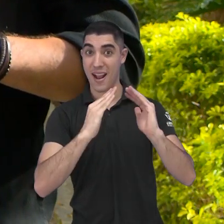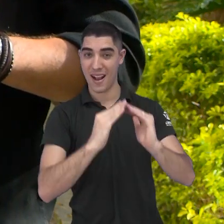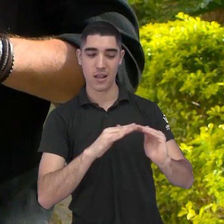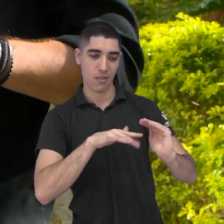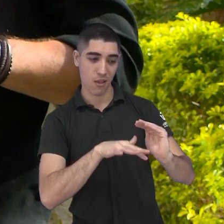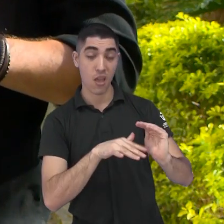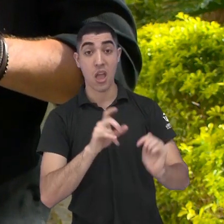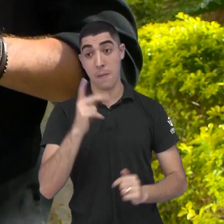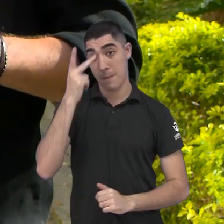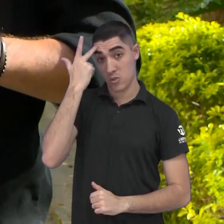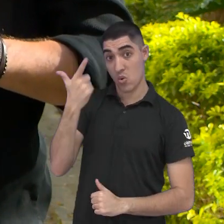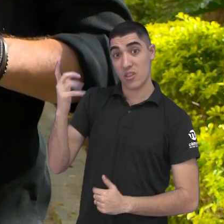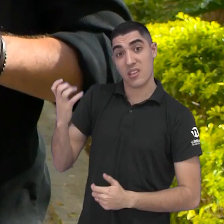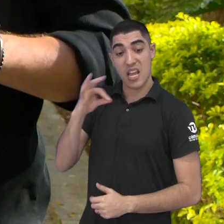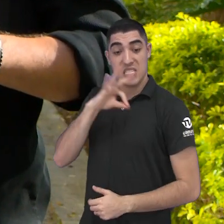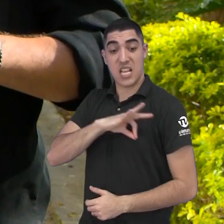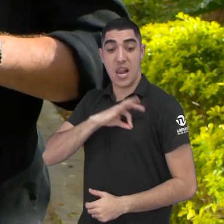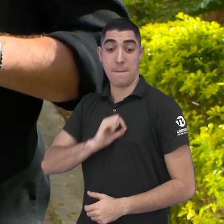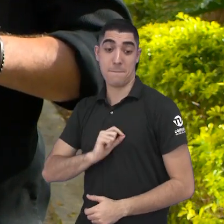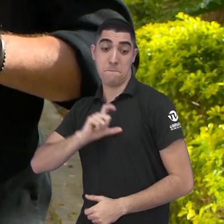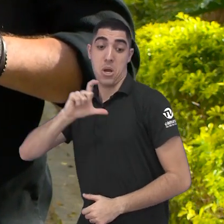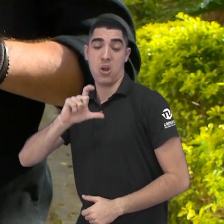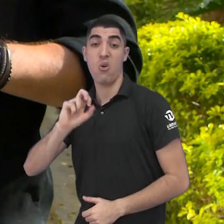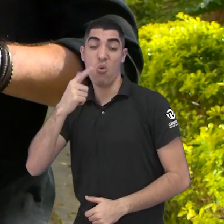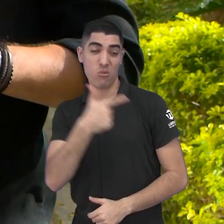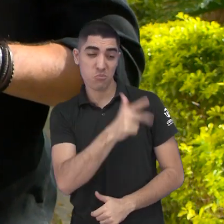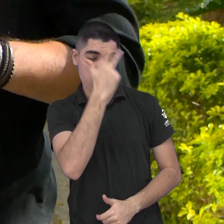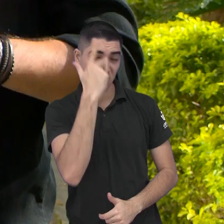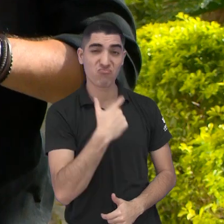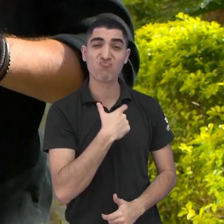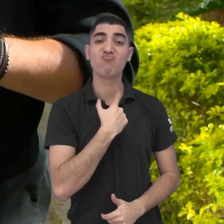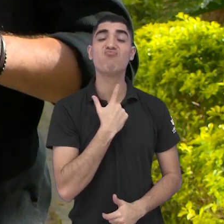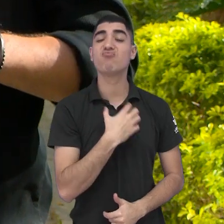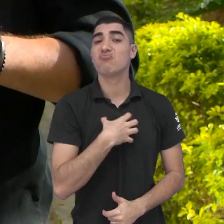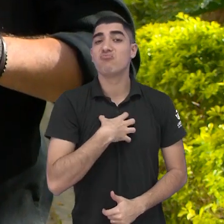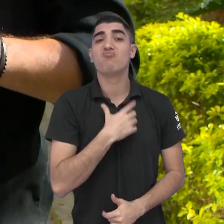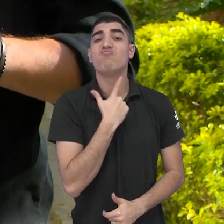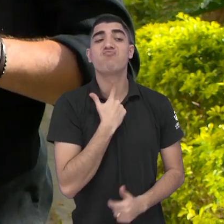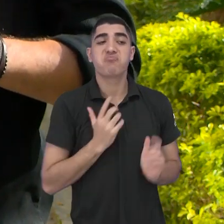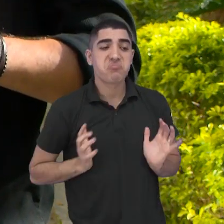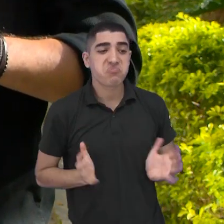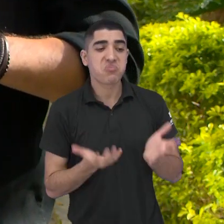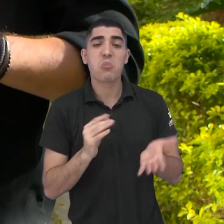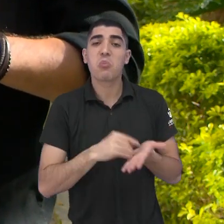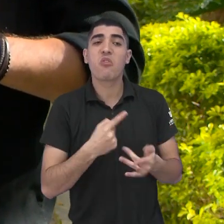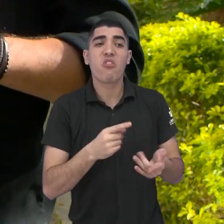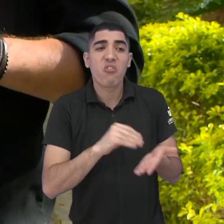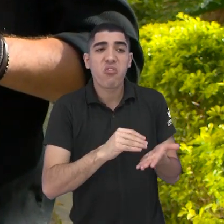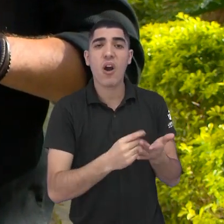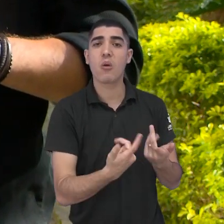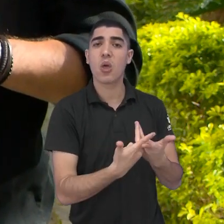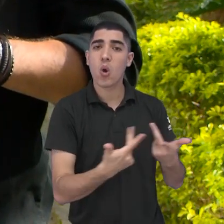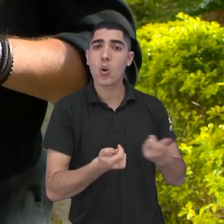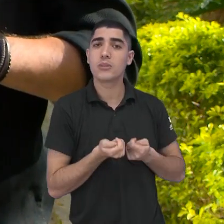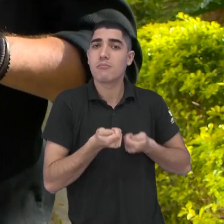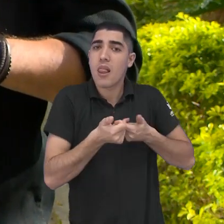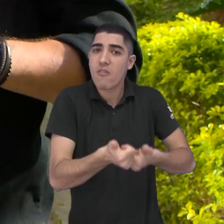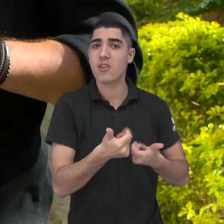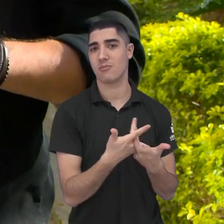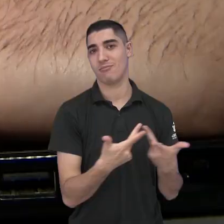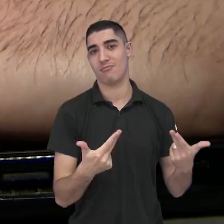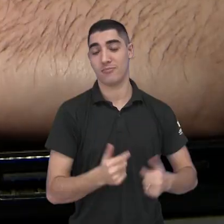e trabalho home office, a busca por salários mais altos e ainda a desmotivação diante da falta